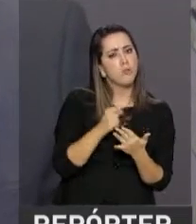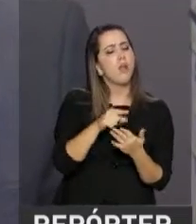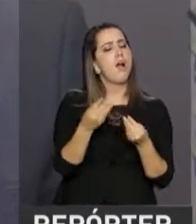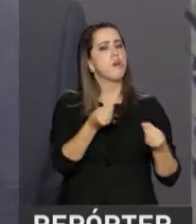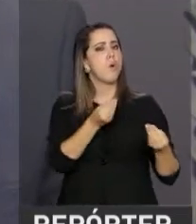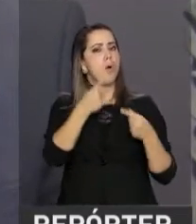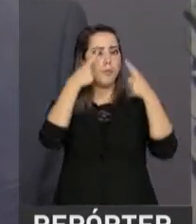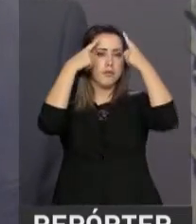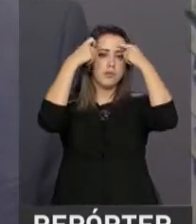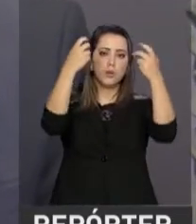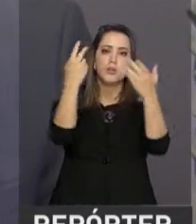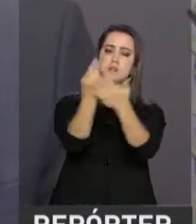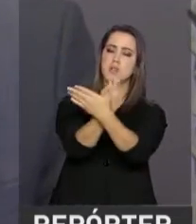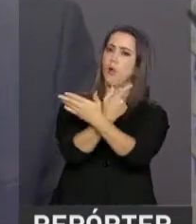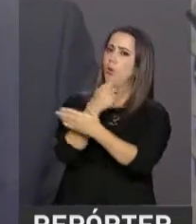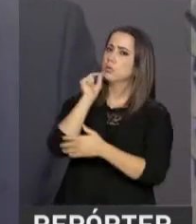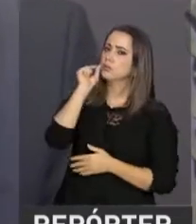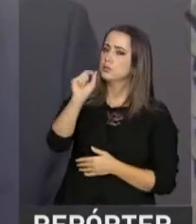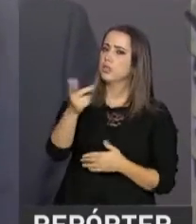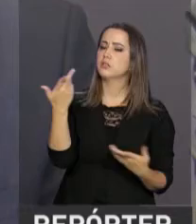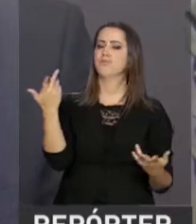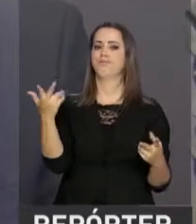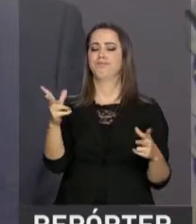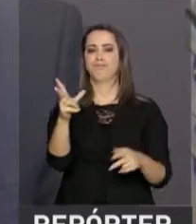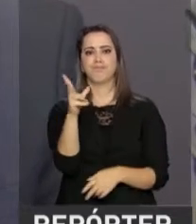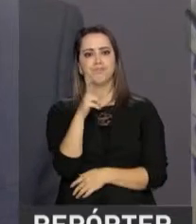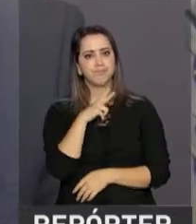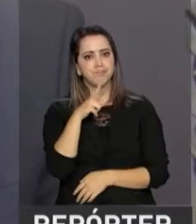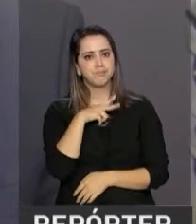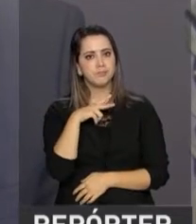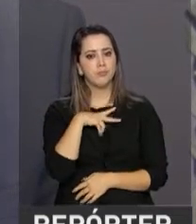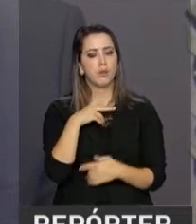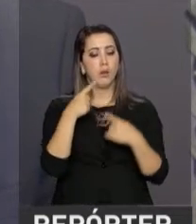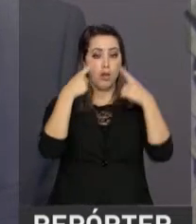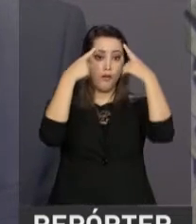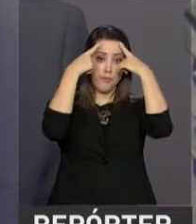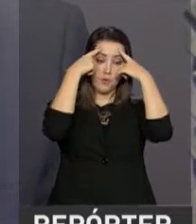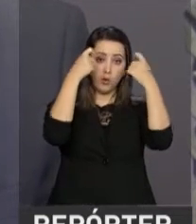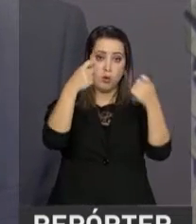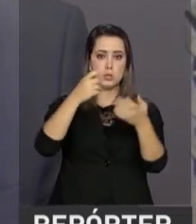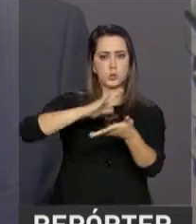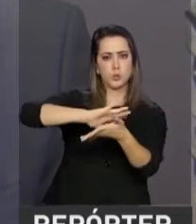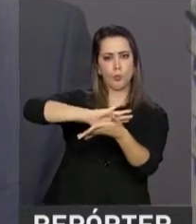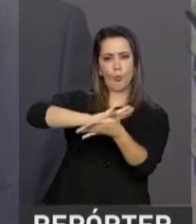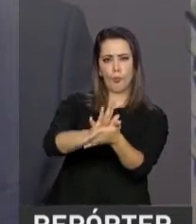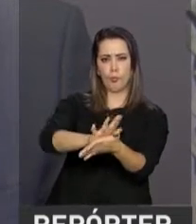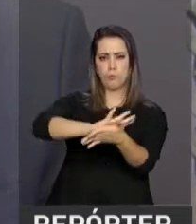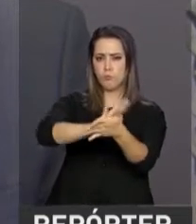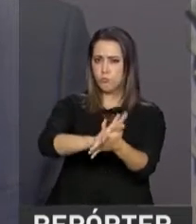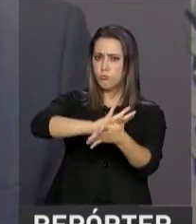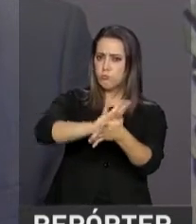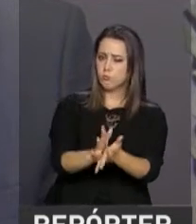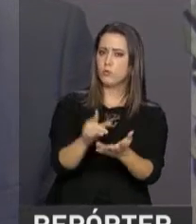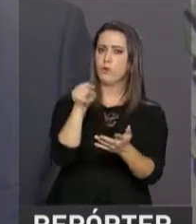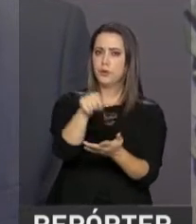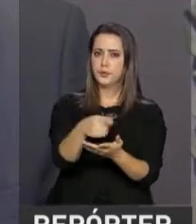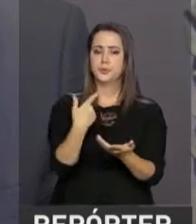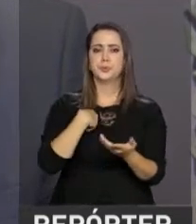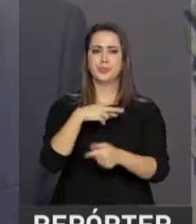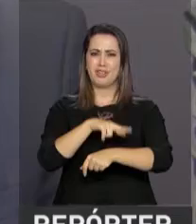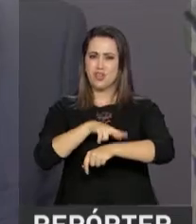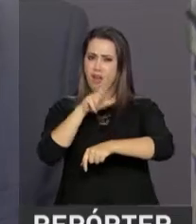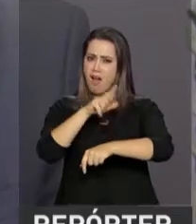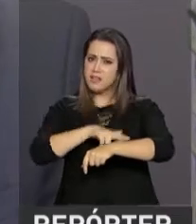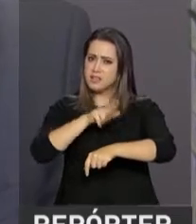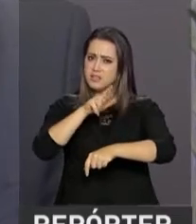violência particularmente à violência acompanhada de preconceito racial que há mais abominável de